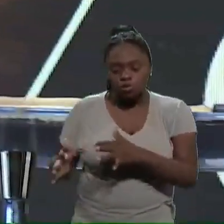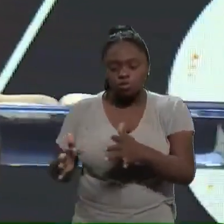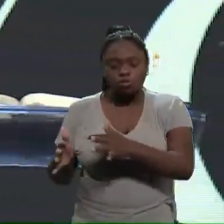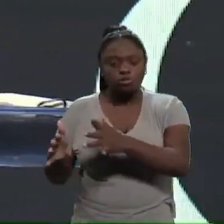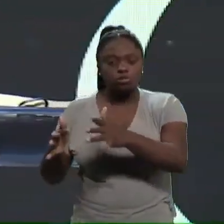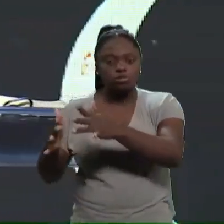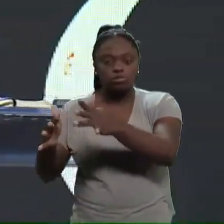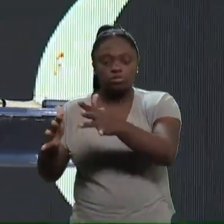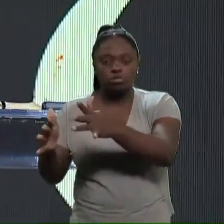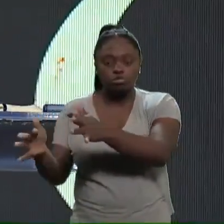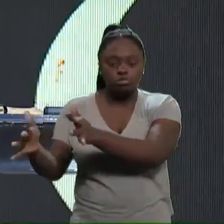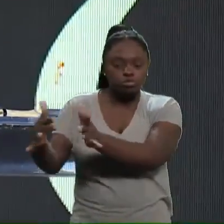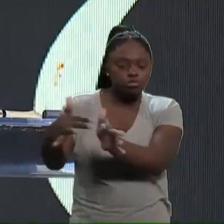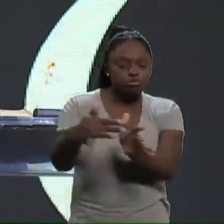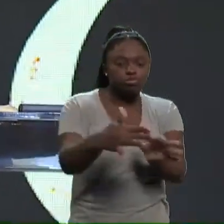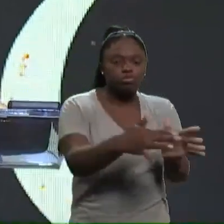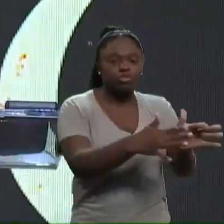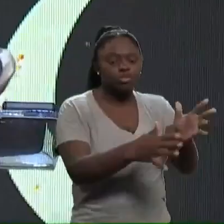Vou traduzir.